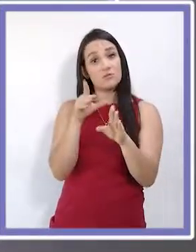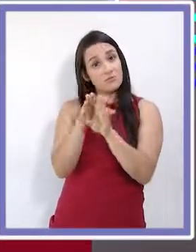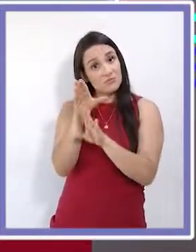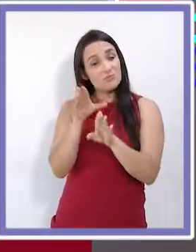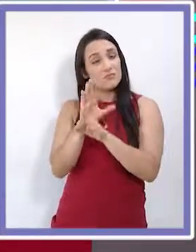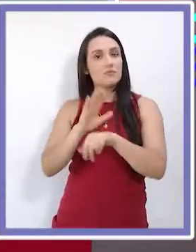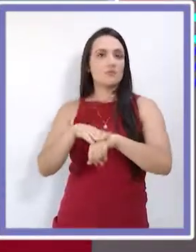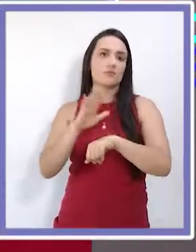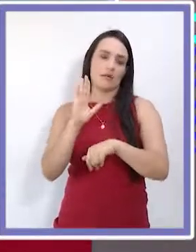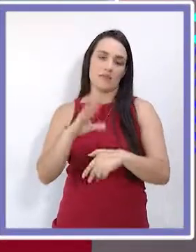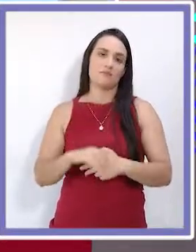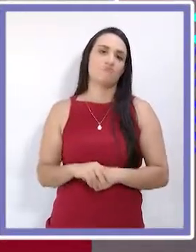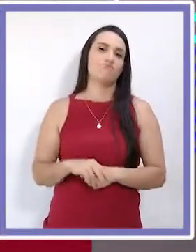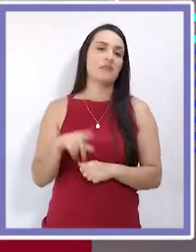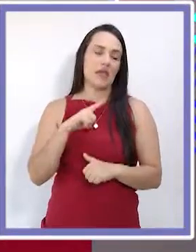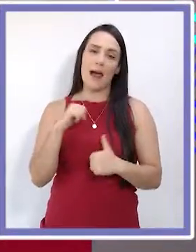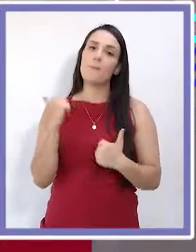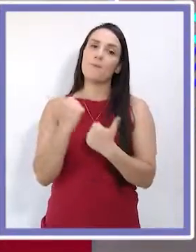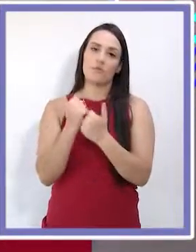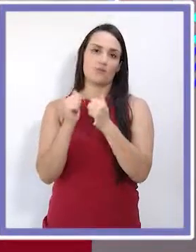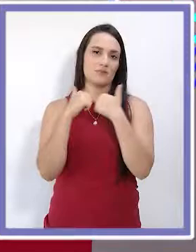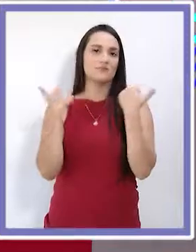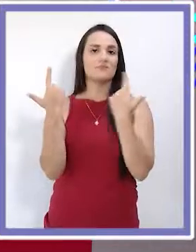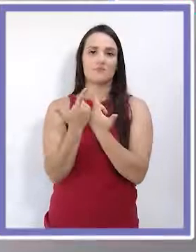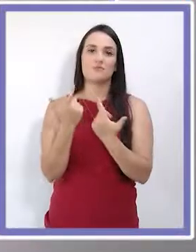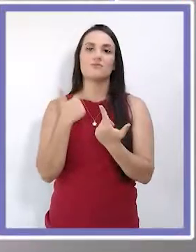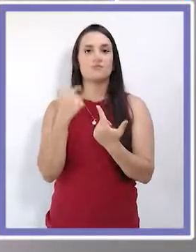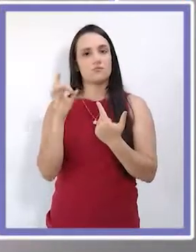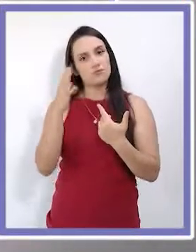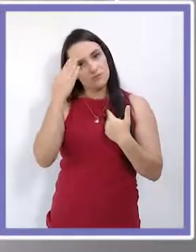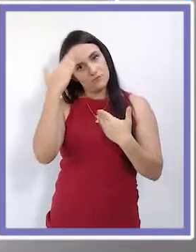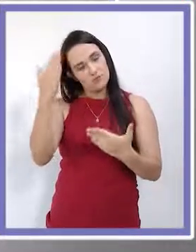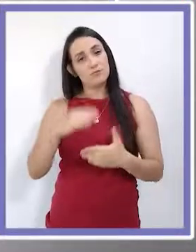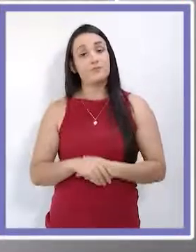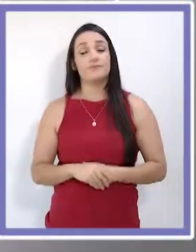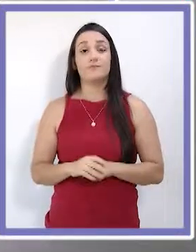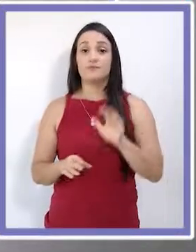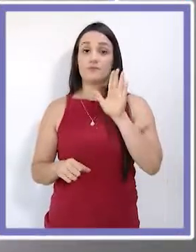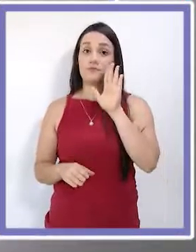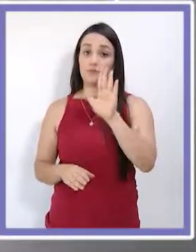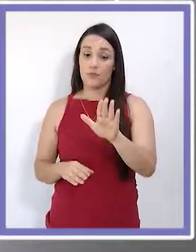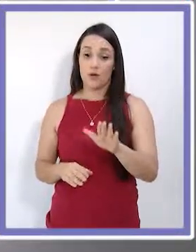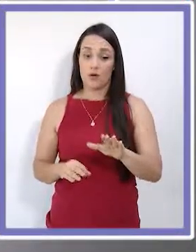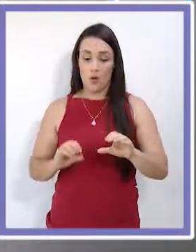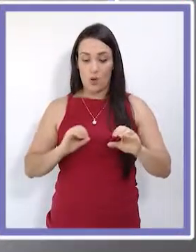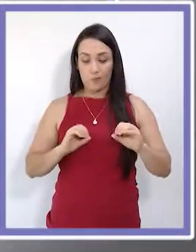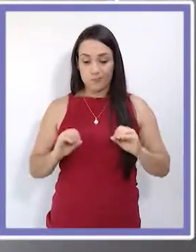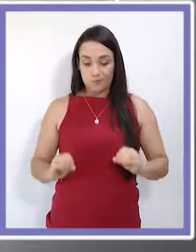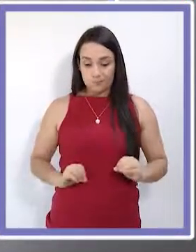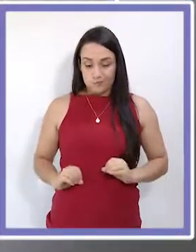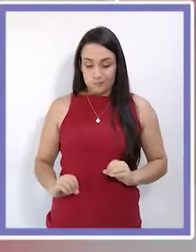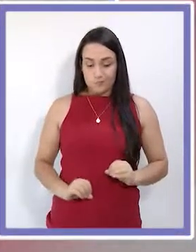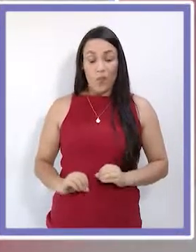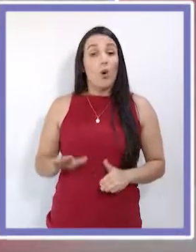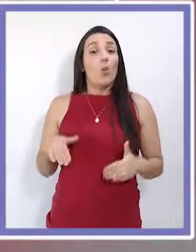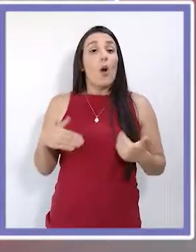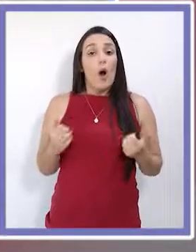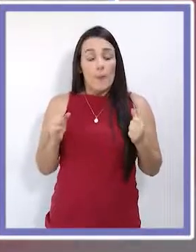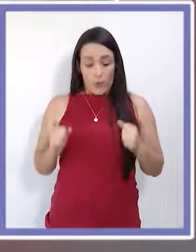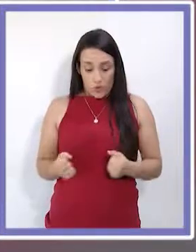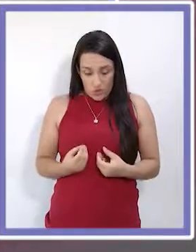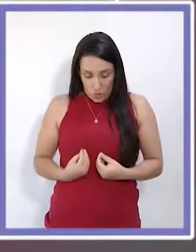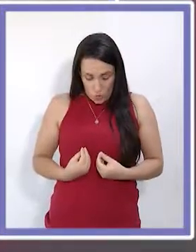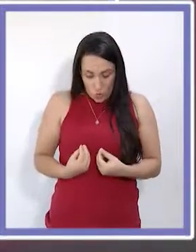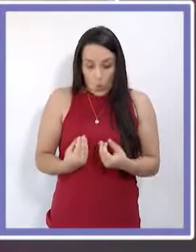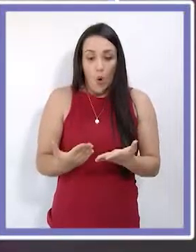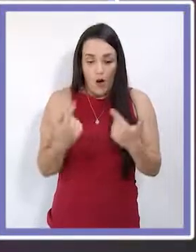bom para a gente, com esse apoio da casa, né, então, a gente tem só a agradecer. Com relação aos órgãos que nós